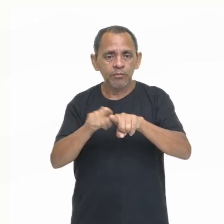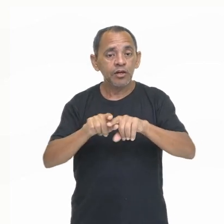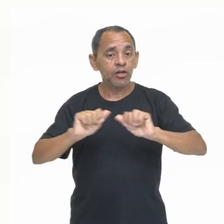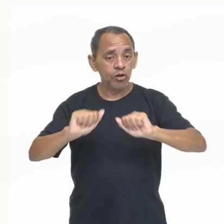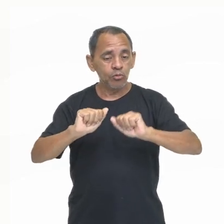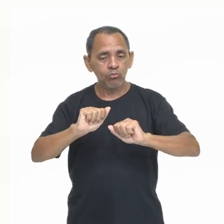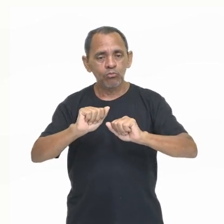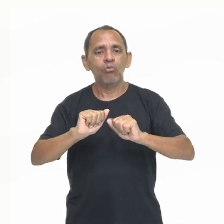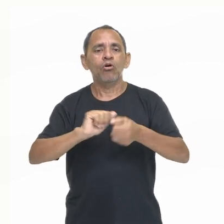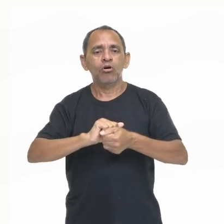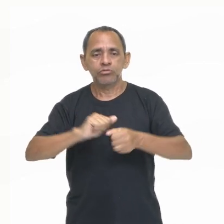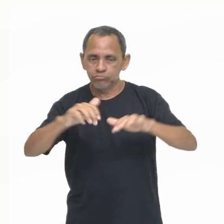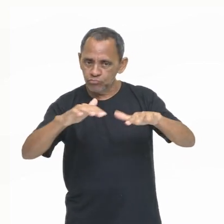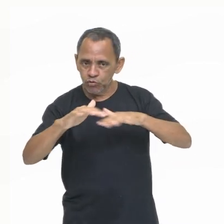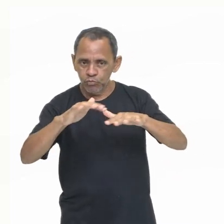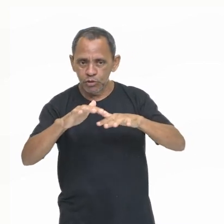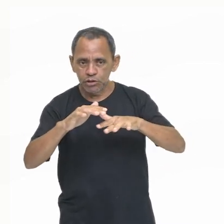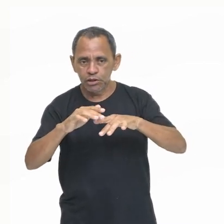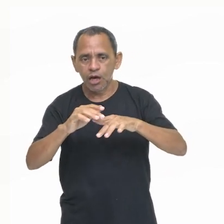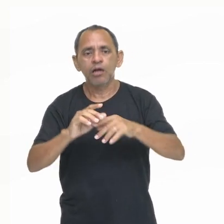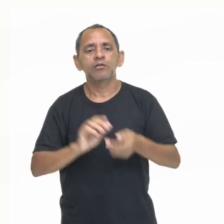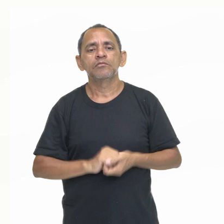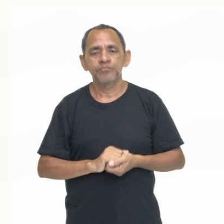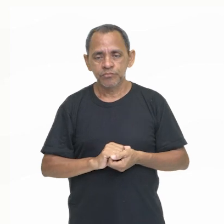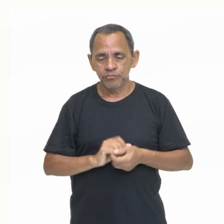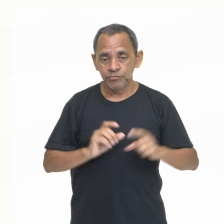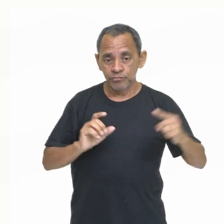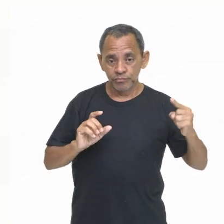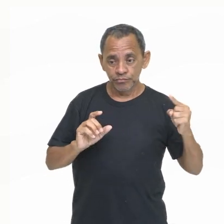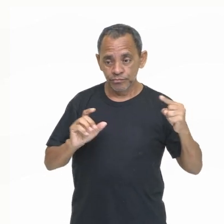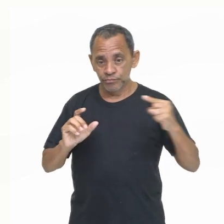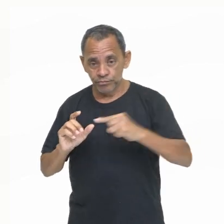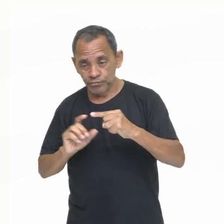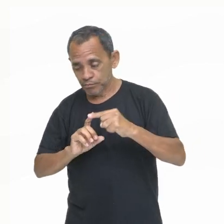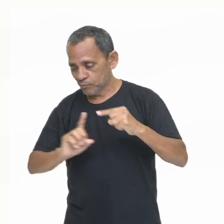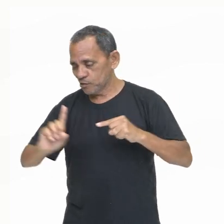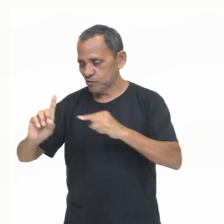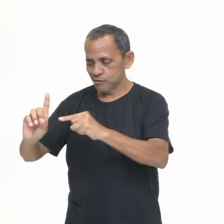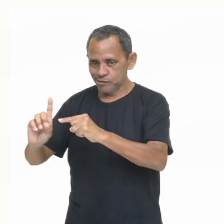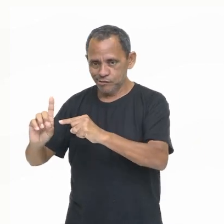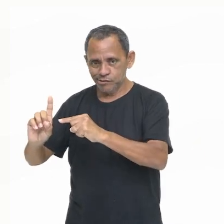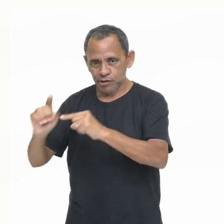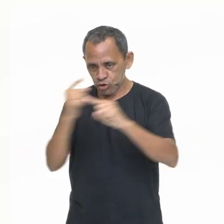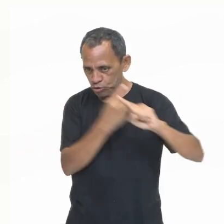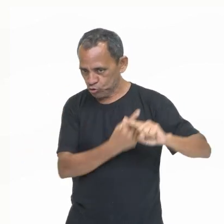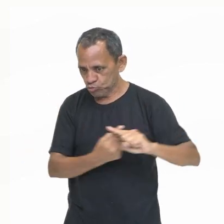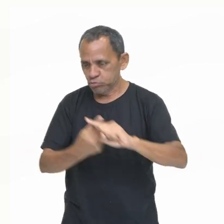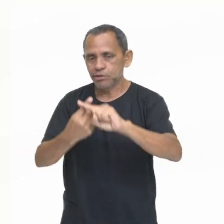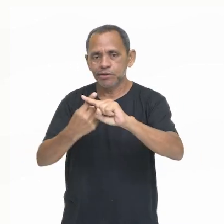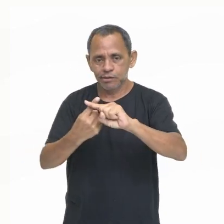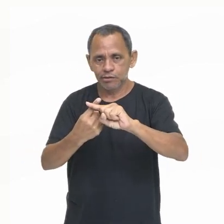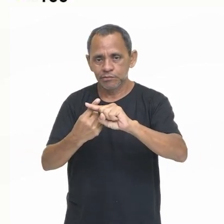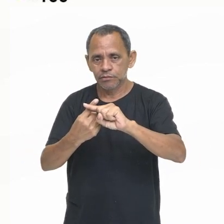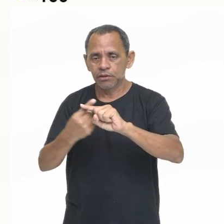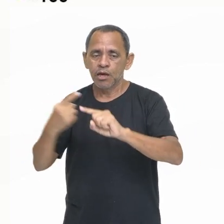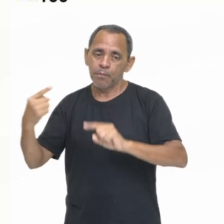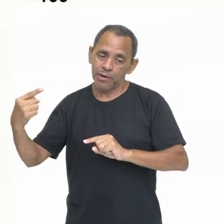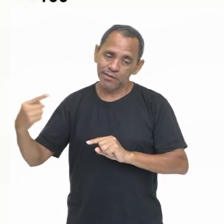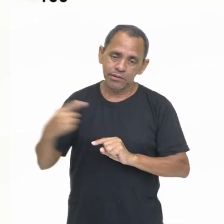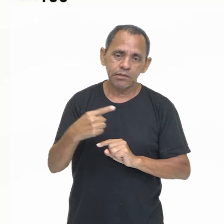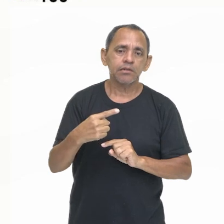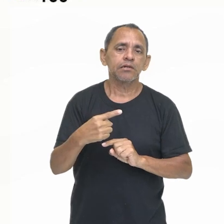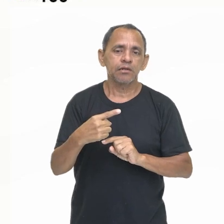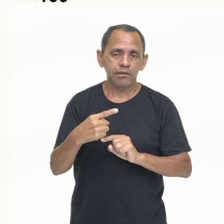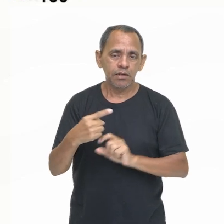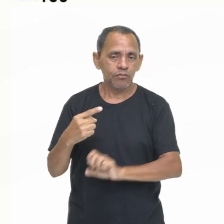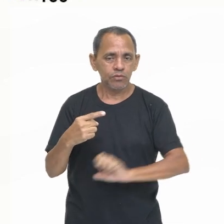é quilômetro quadrado e a gente vai ter que transformar para metro quadrado, né? Metro quadrado. Então a